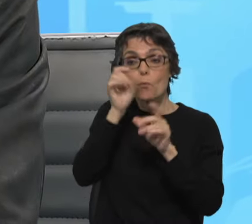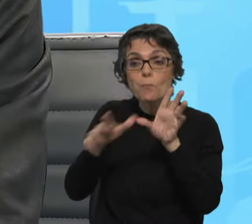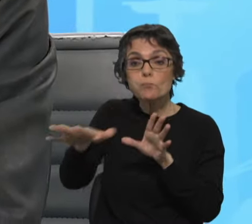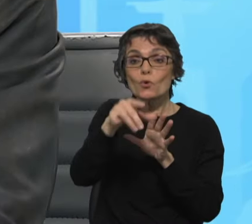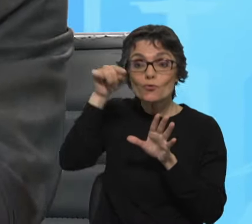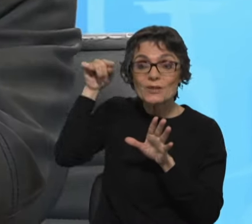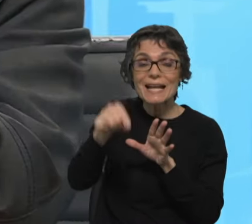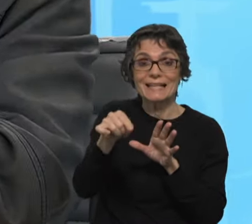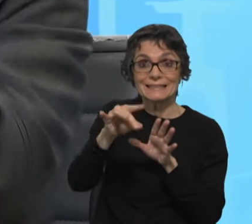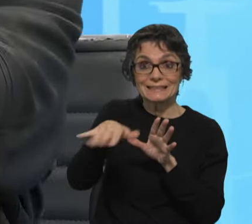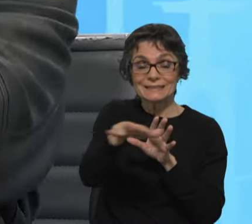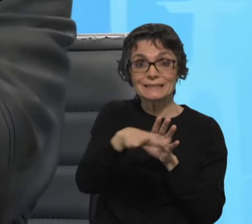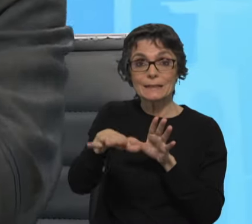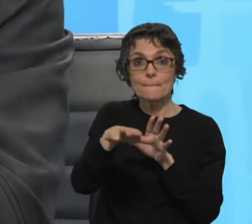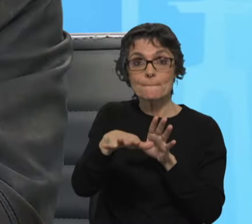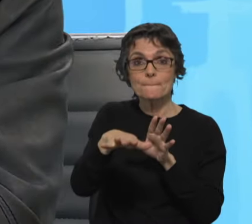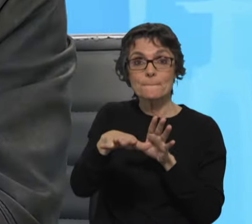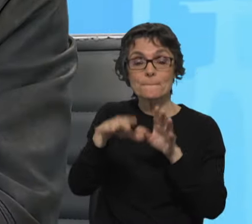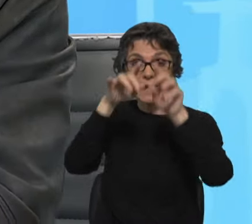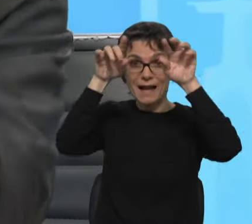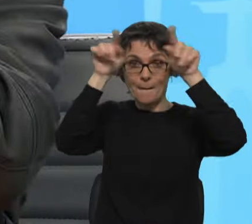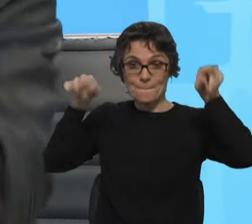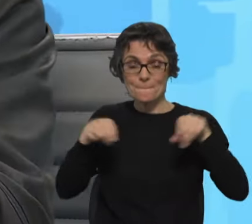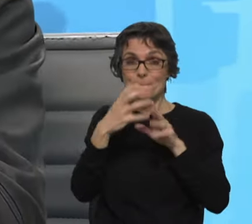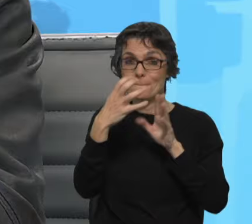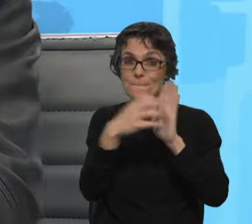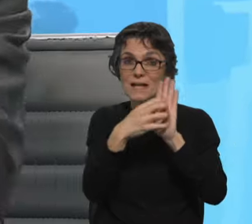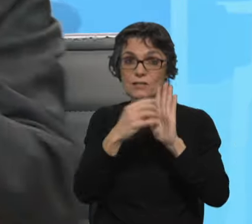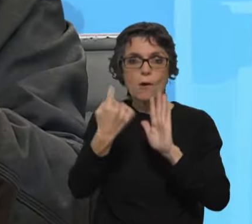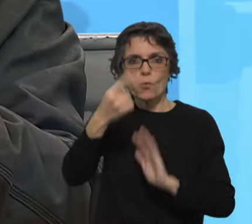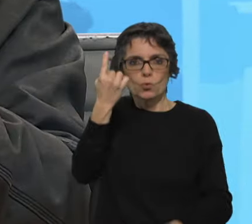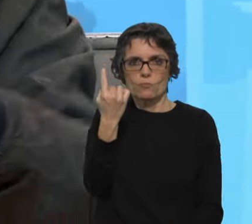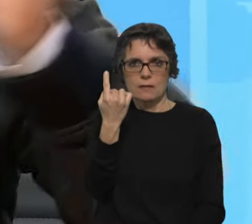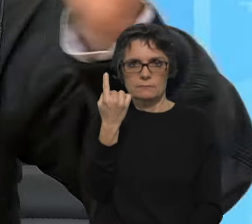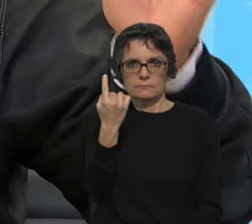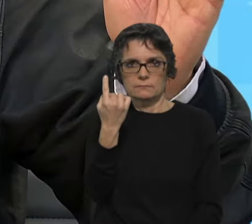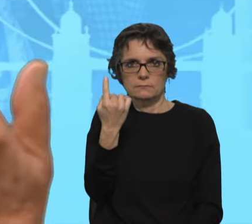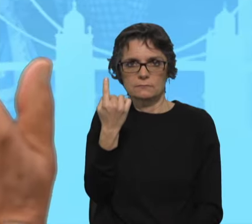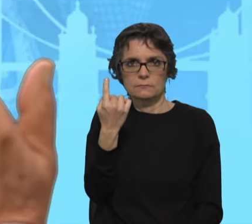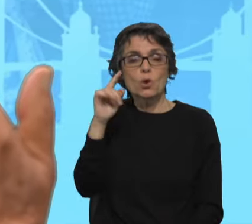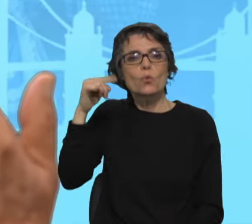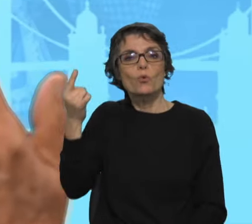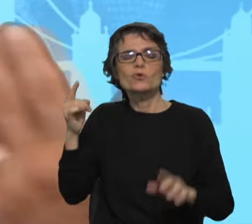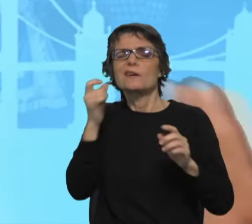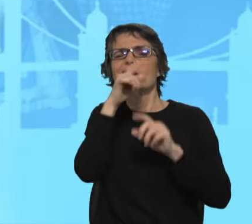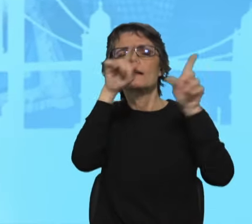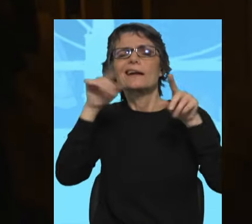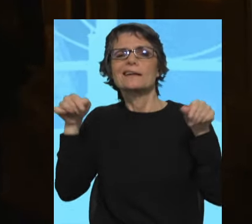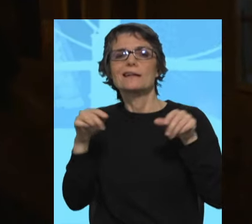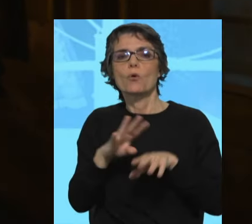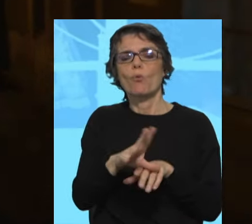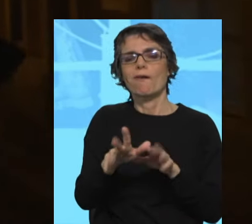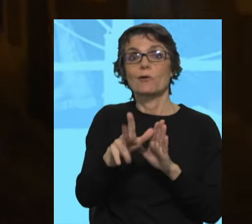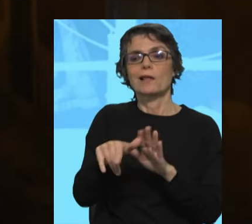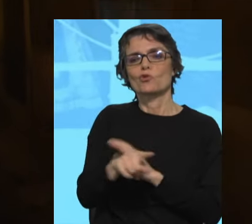de segura e a a imagem verdadeira de Cristo é só uma só um deles os outros são os ladrões e então quando é